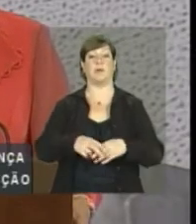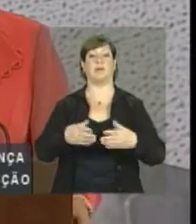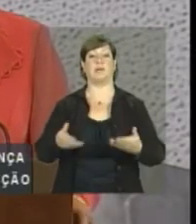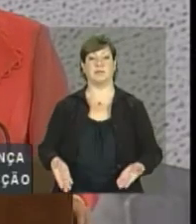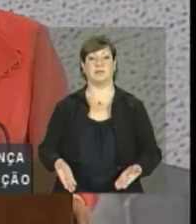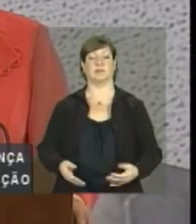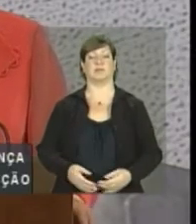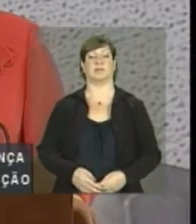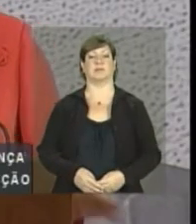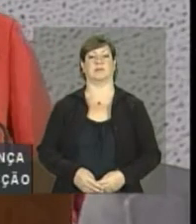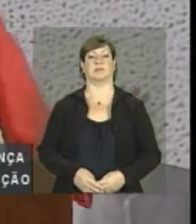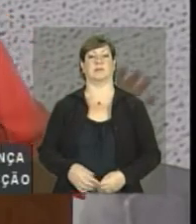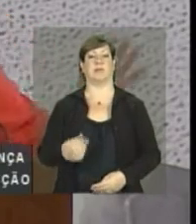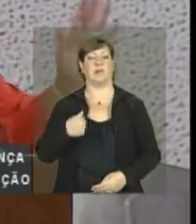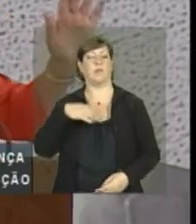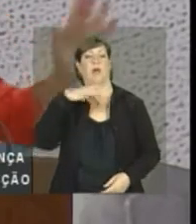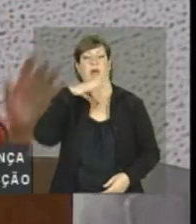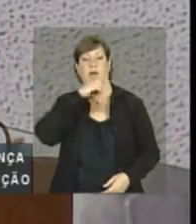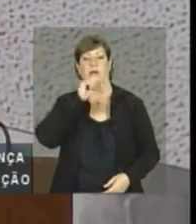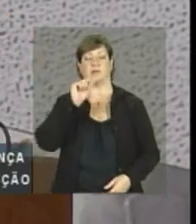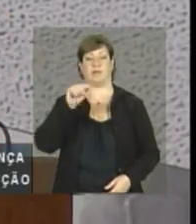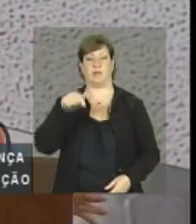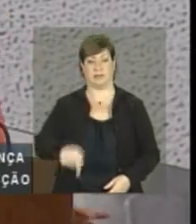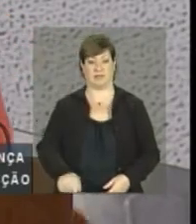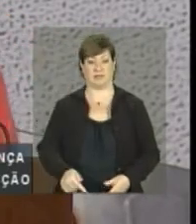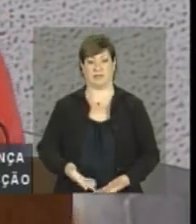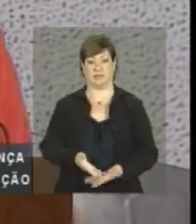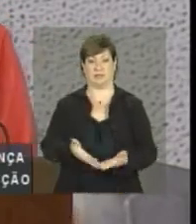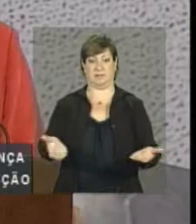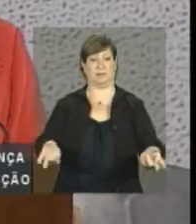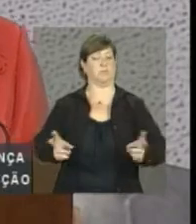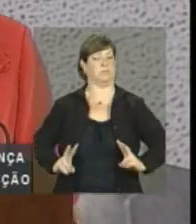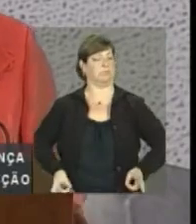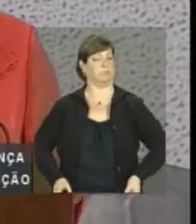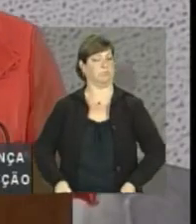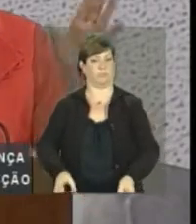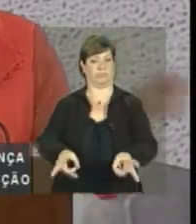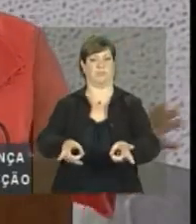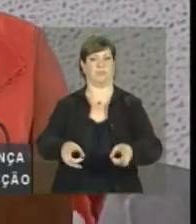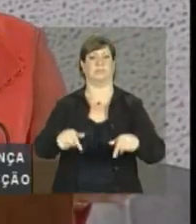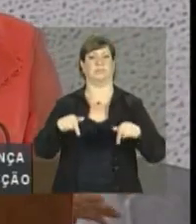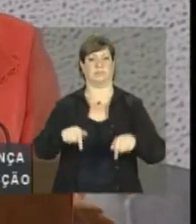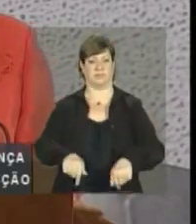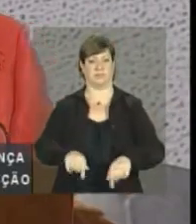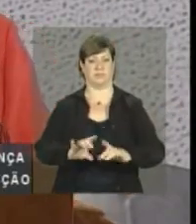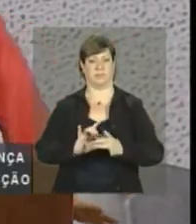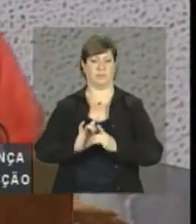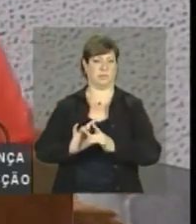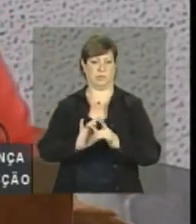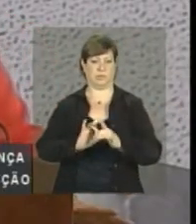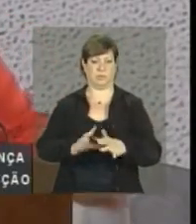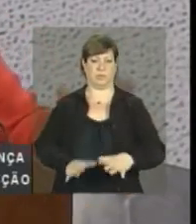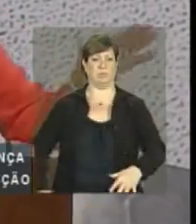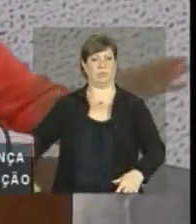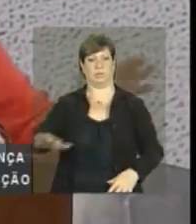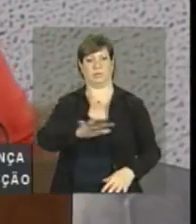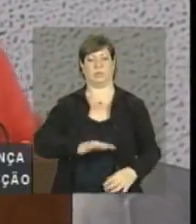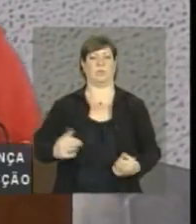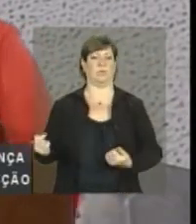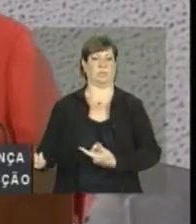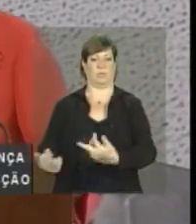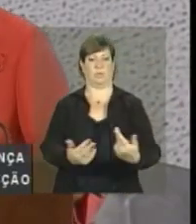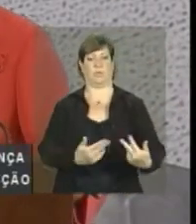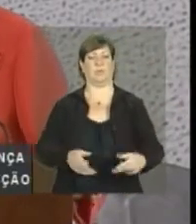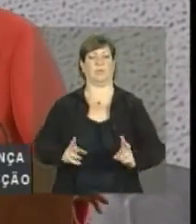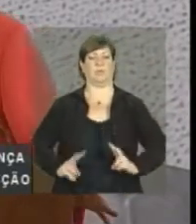eu considero que essa mesa é permanente. Ela é permanente porque, tanto na